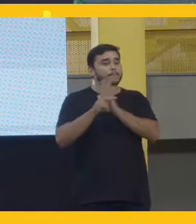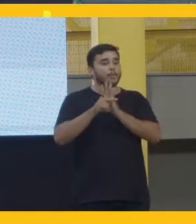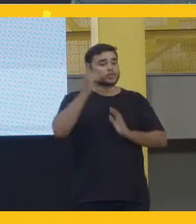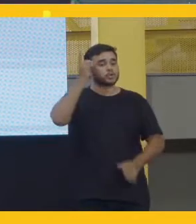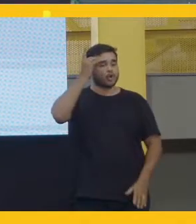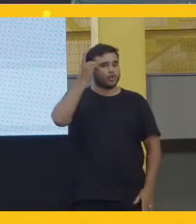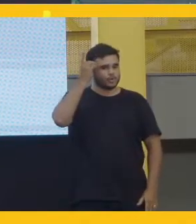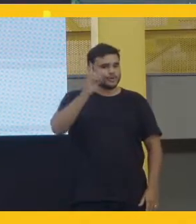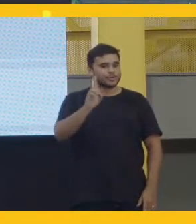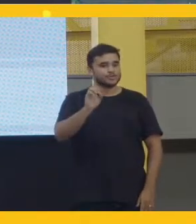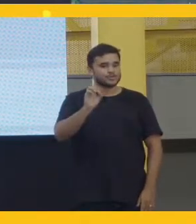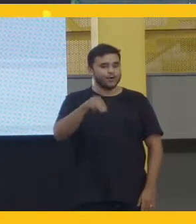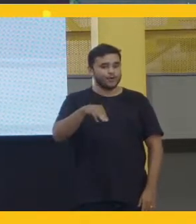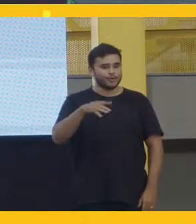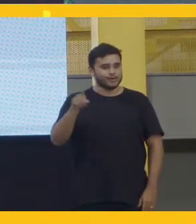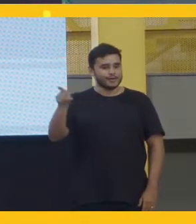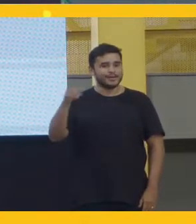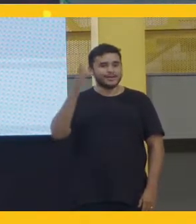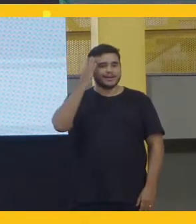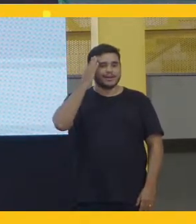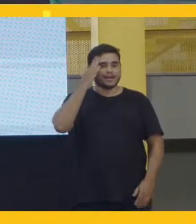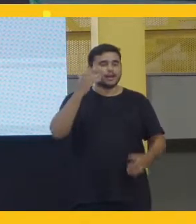Olha, procura um médico.